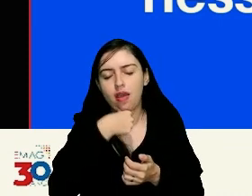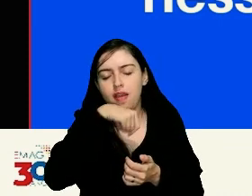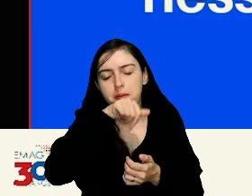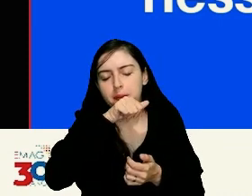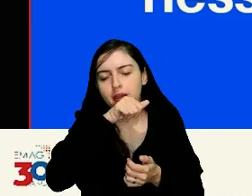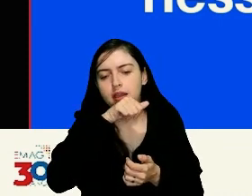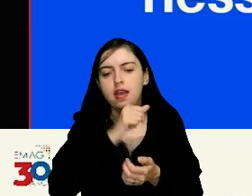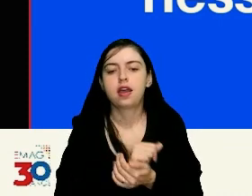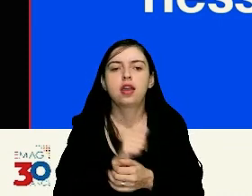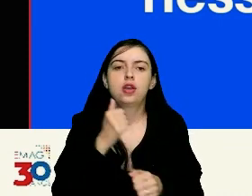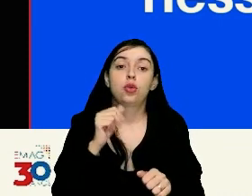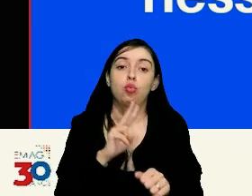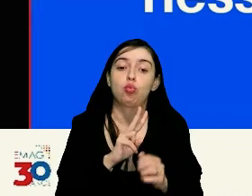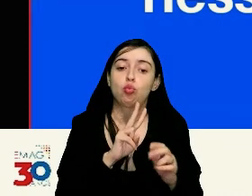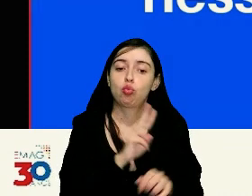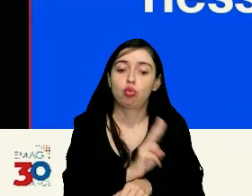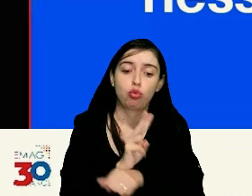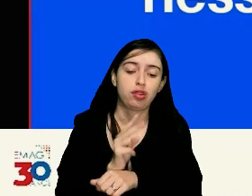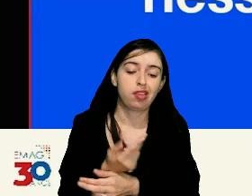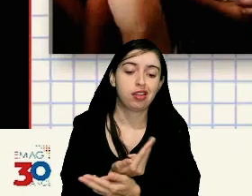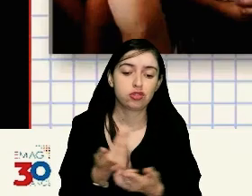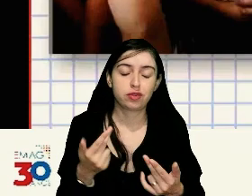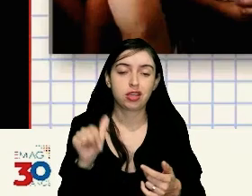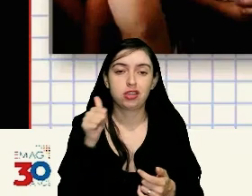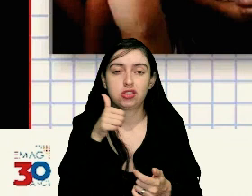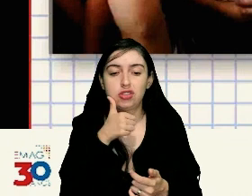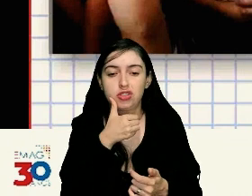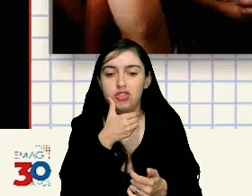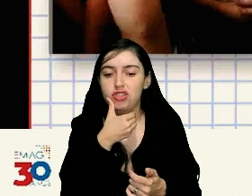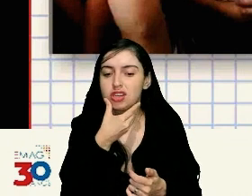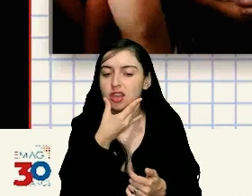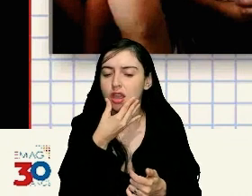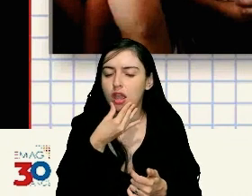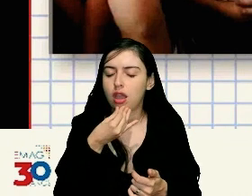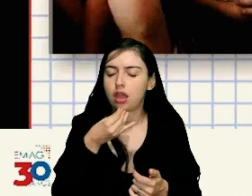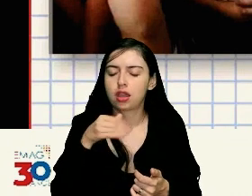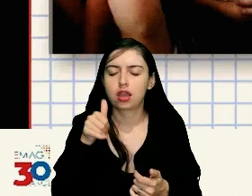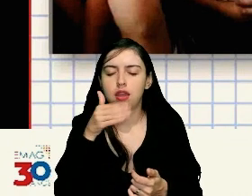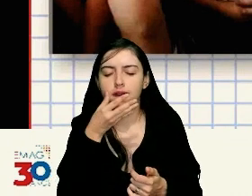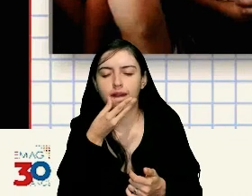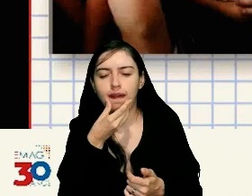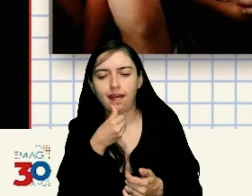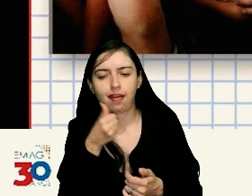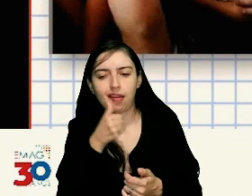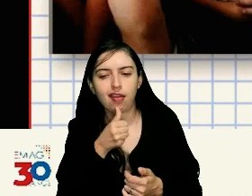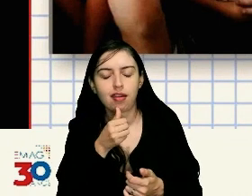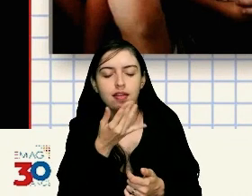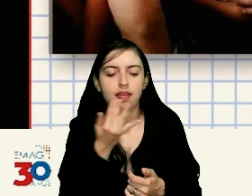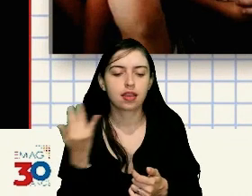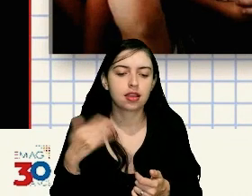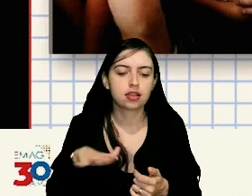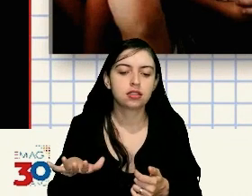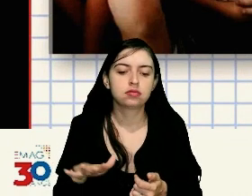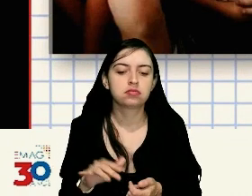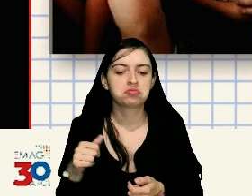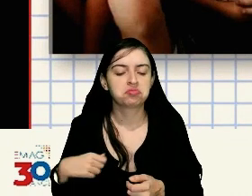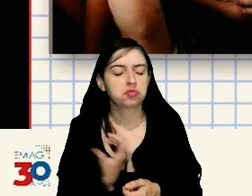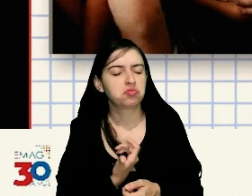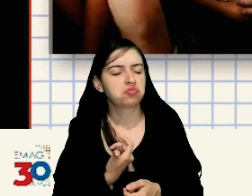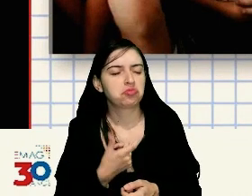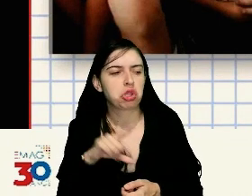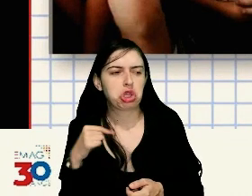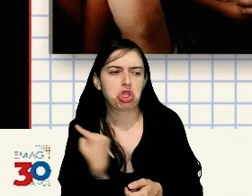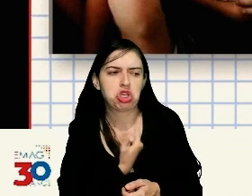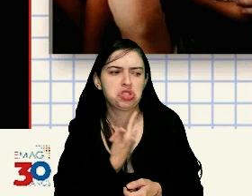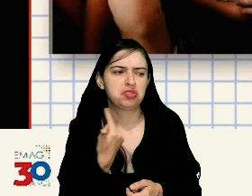muito positivo na qualidade do aleitamento materno. E outra coisa, será que nós, homens, não temos jeito com criança mesmo, ou